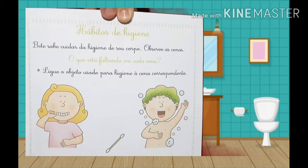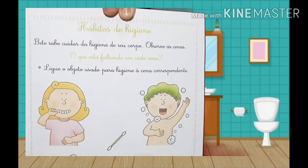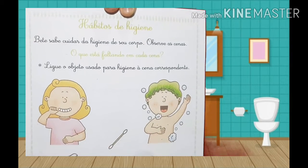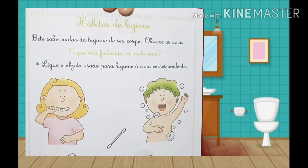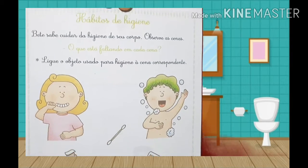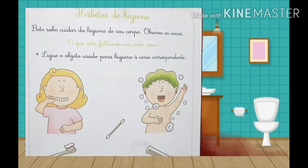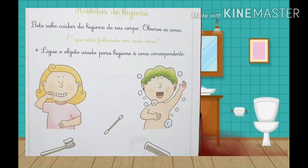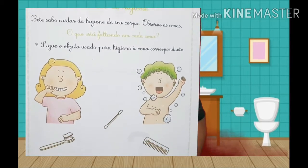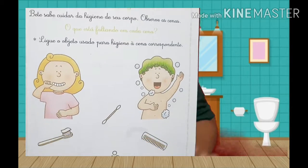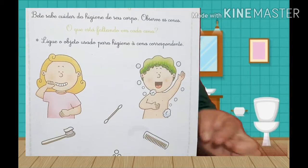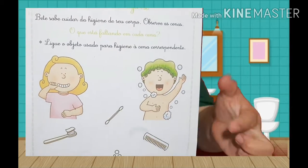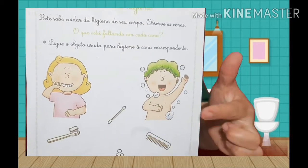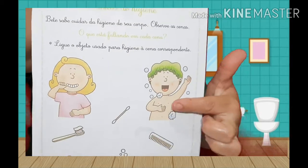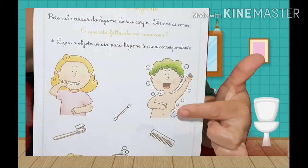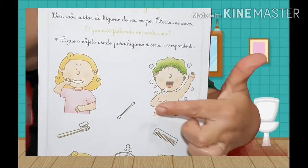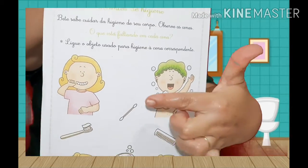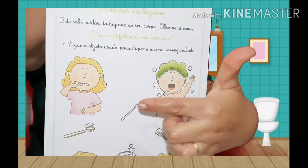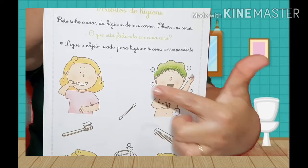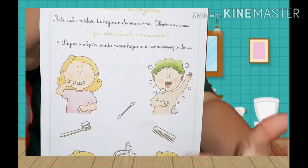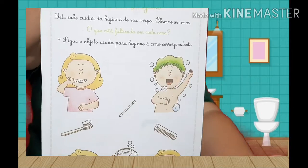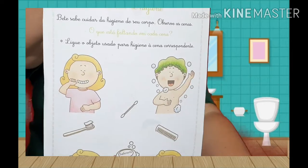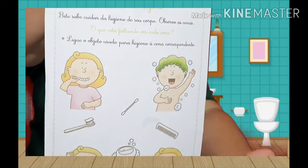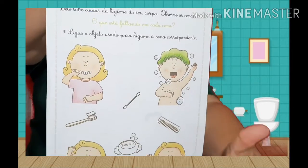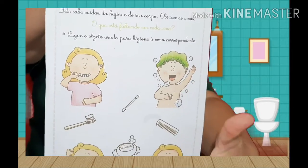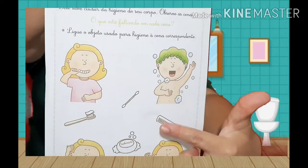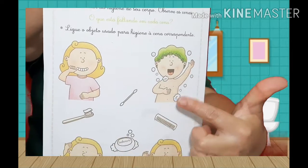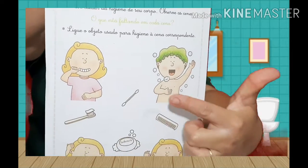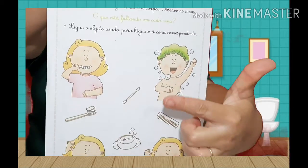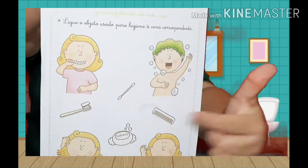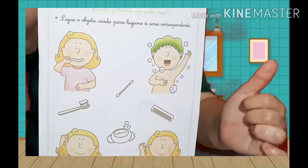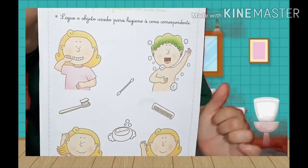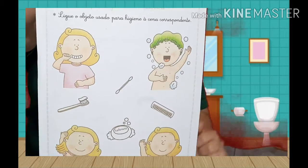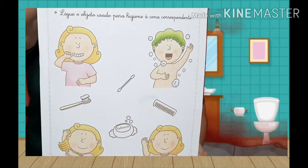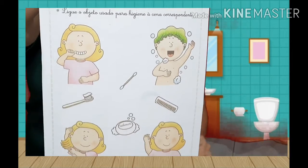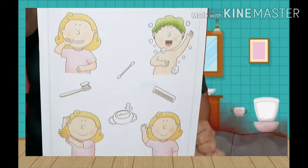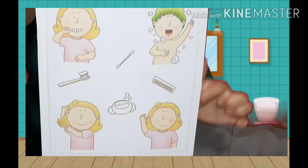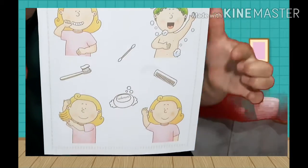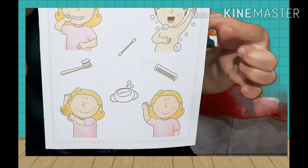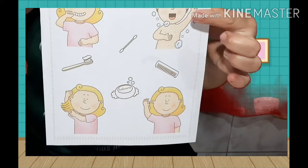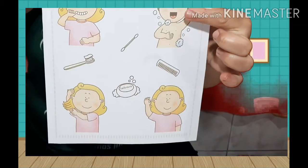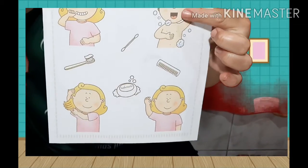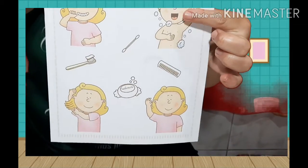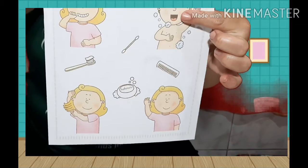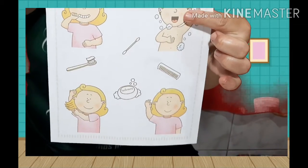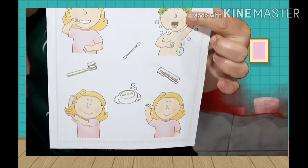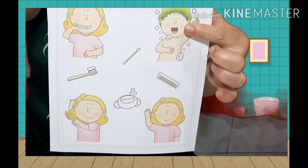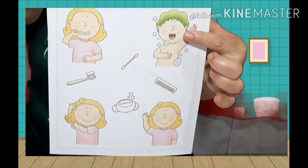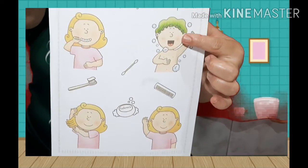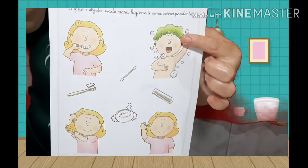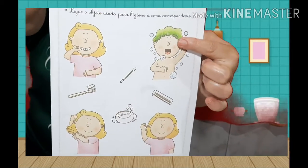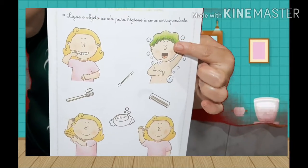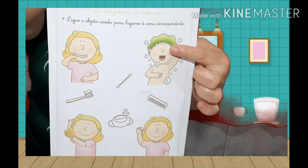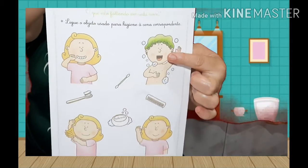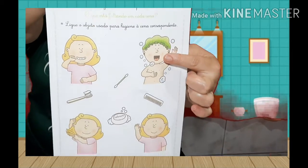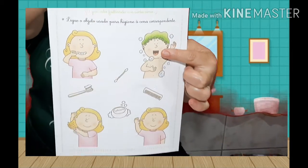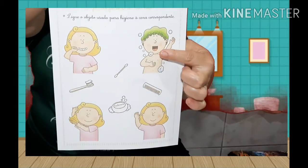higiene pessoal e nós temos crianças precisando desses objetos. A primeira criança,